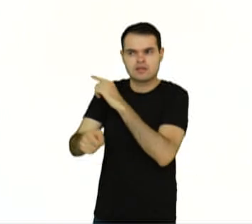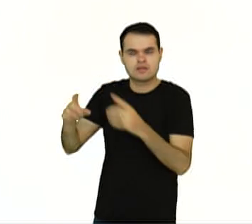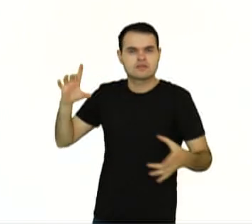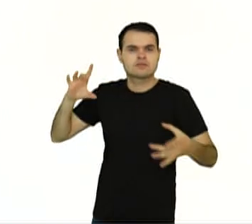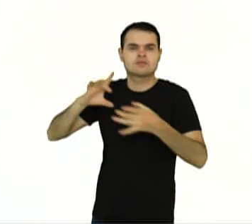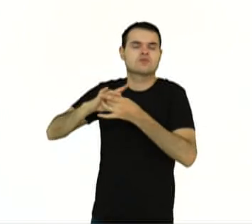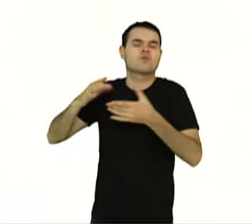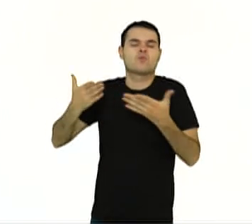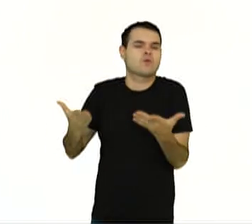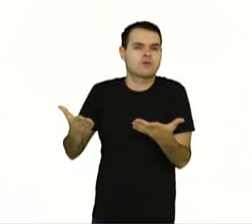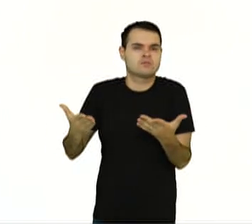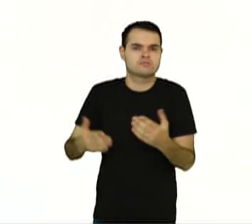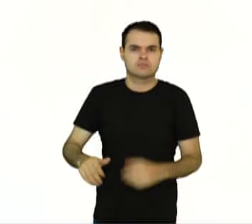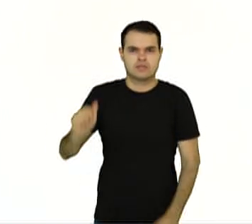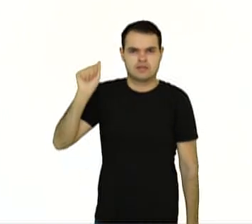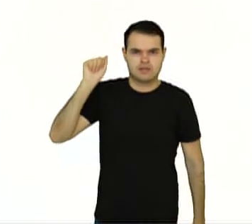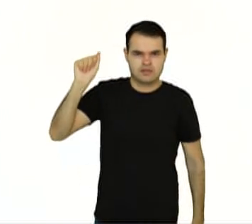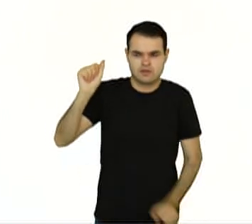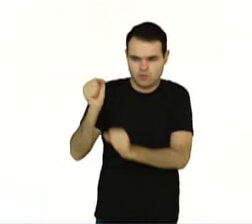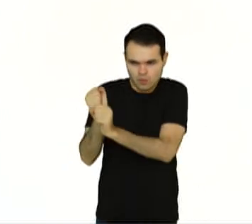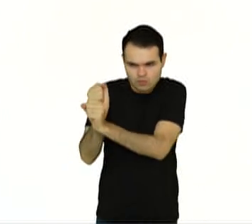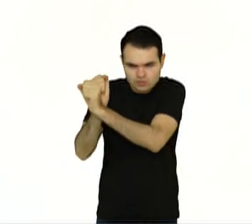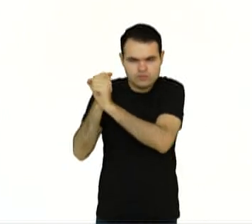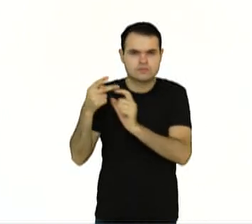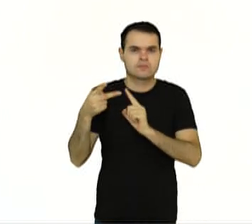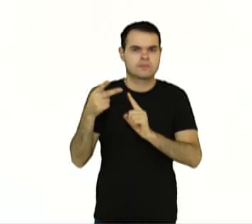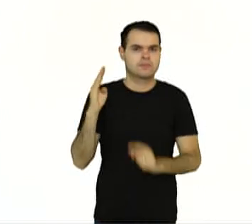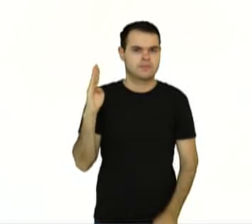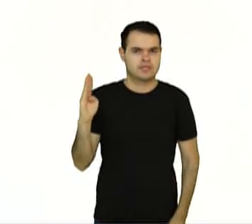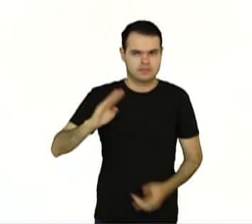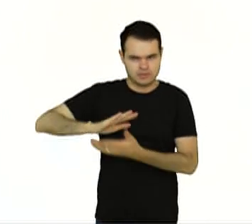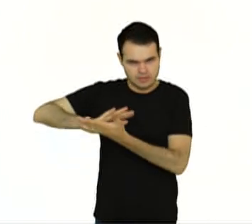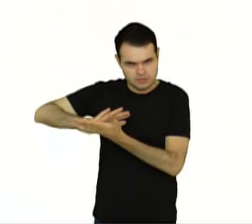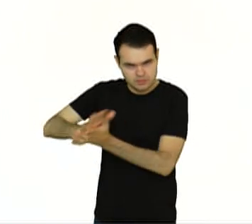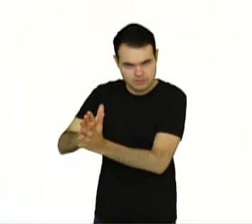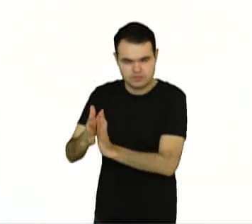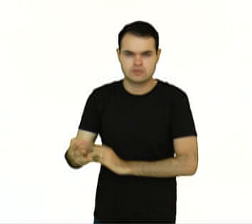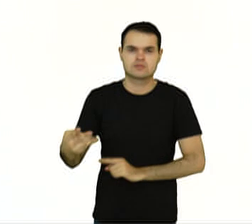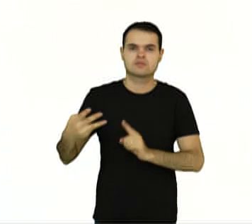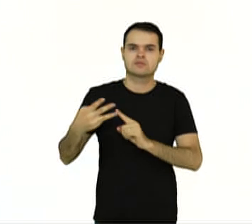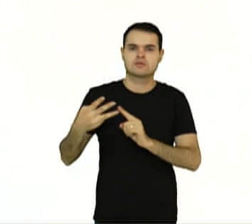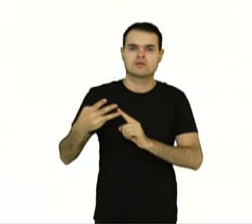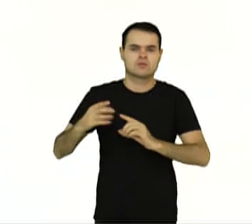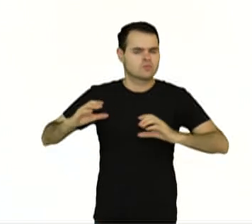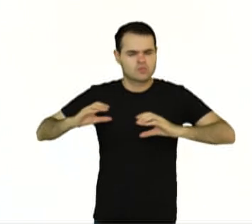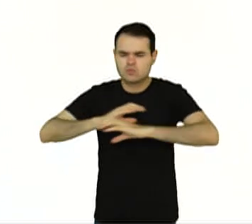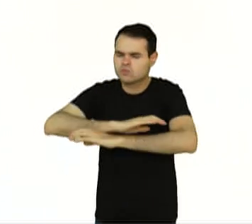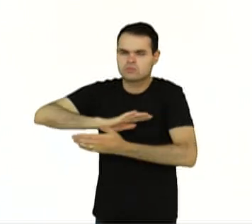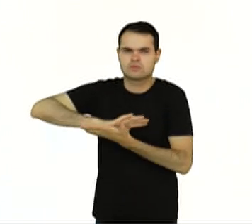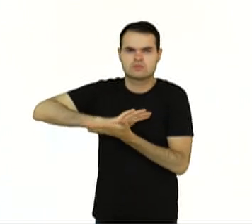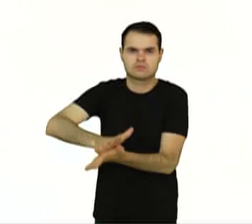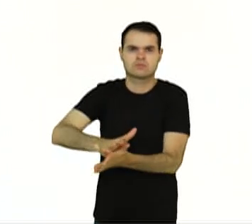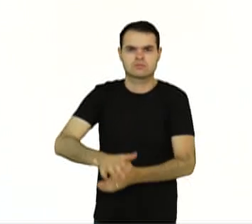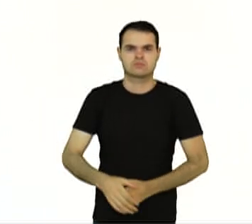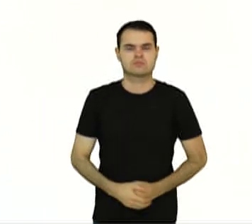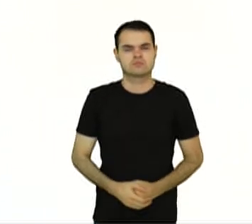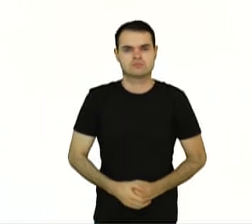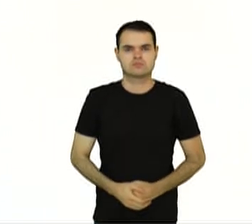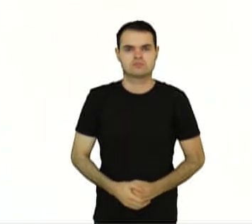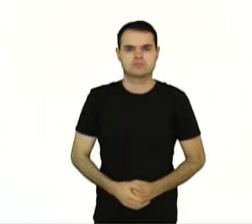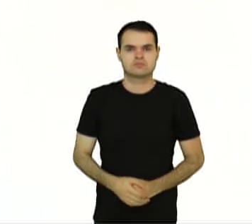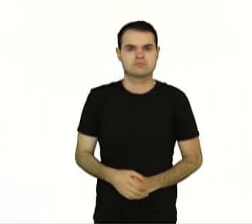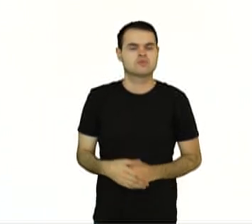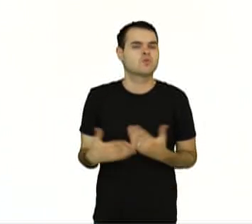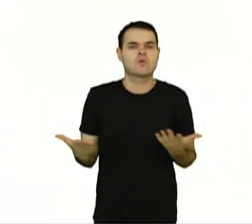vamos ali as opções. Letra A, construtiva. Letra B, destrutiva. E letra C, totalmente destrutiva. Percebam